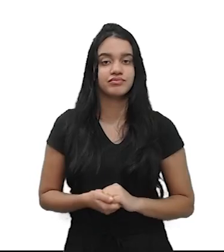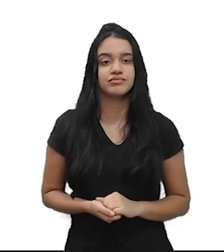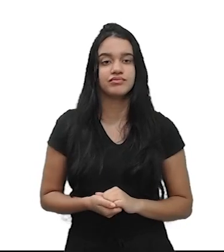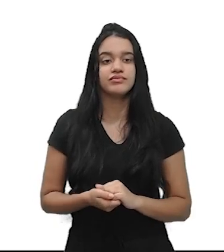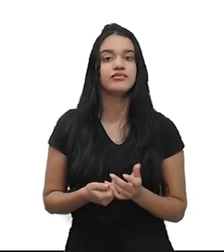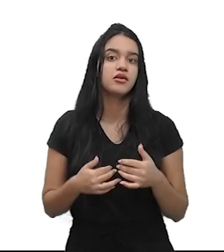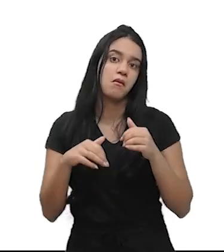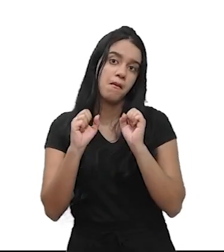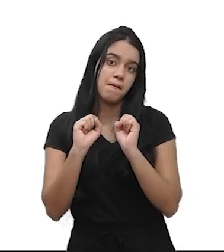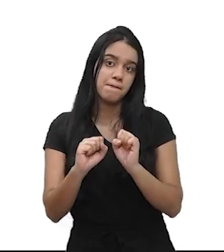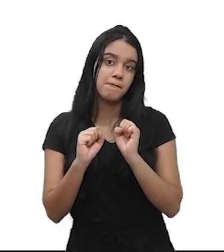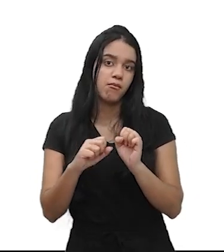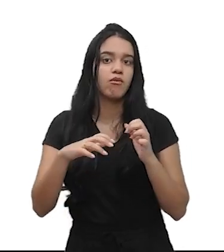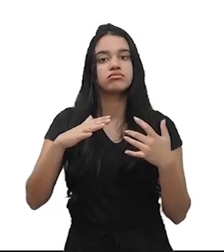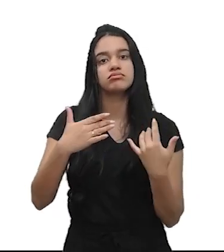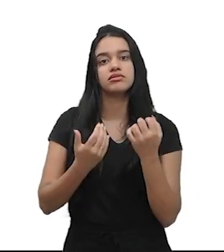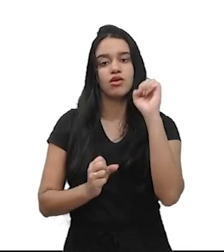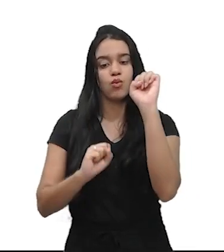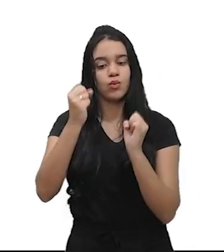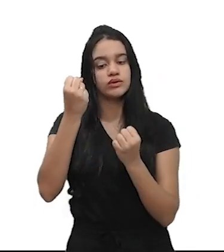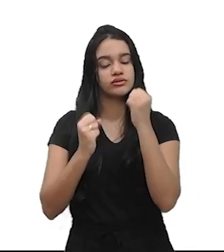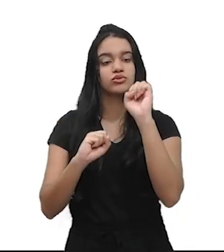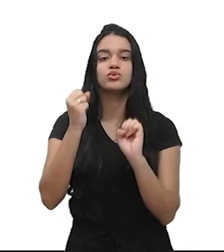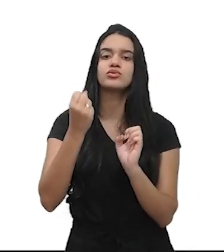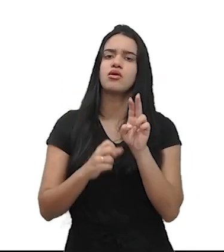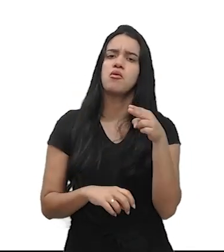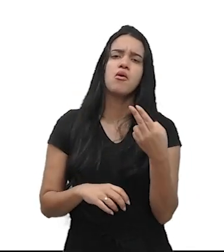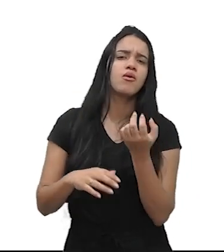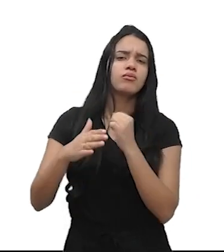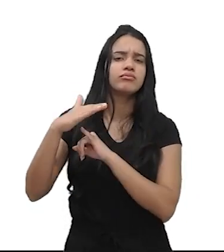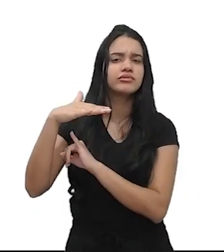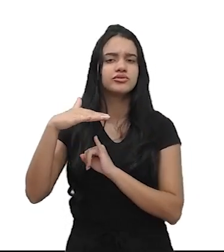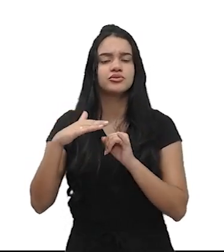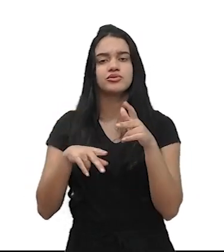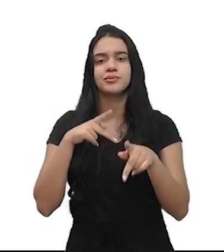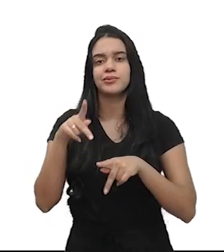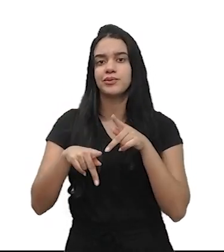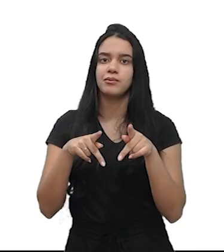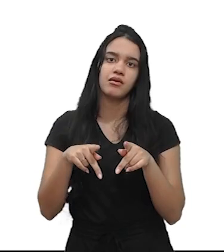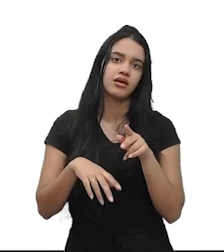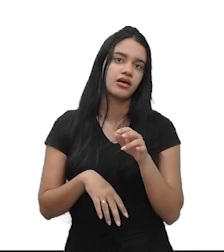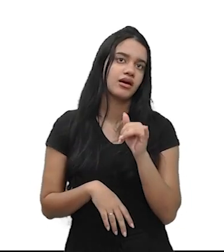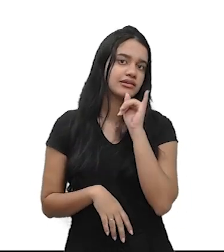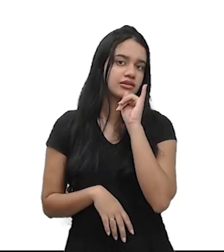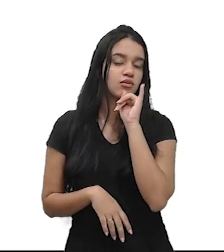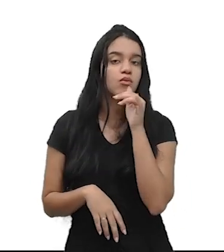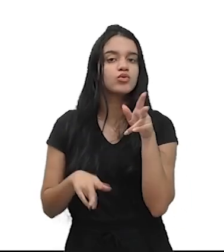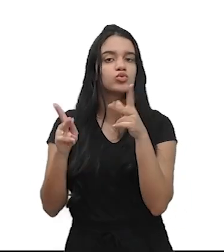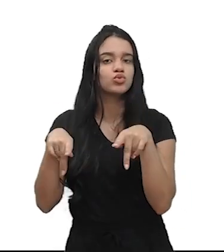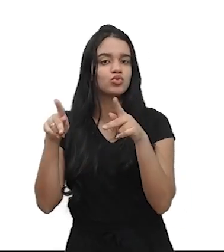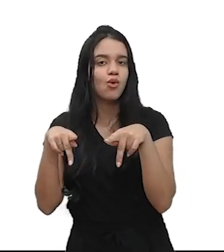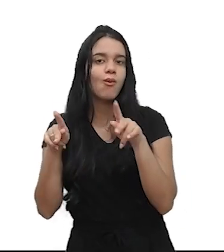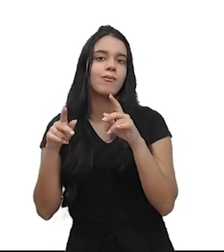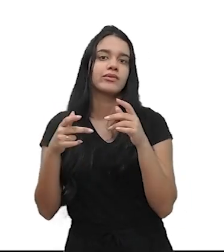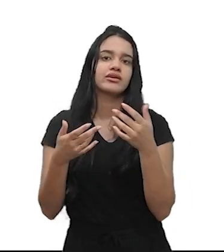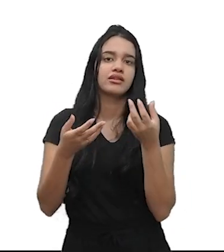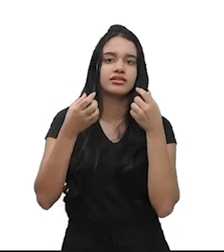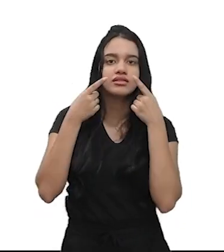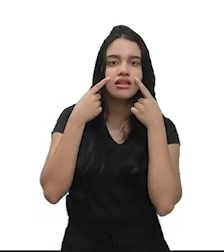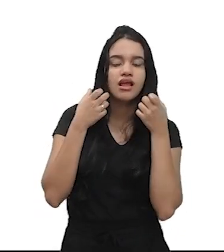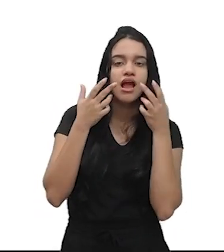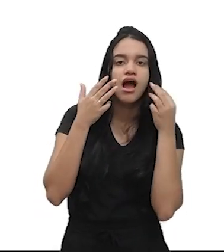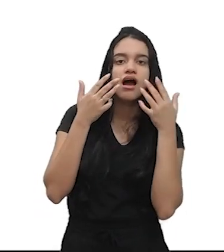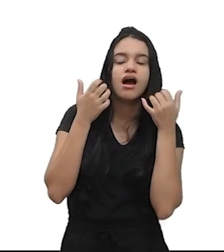né? Pode ser uma indústria, pode ser uma instituição pública, né? Um shopping, né? Um teatro, enfim, tá?